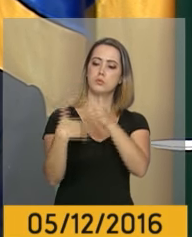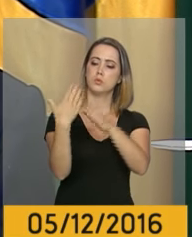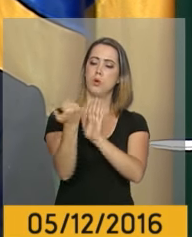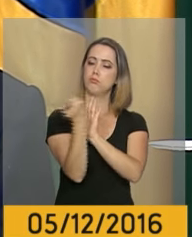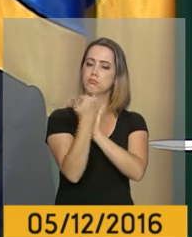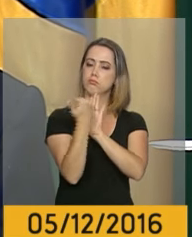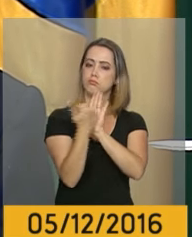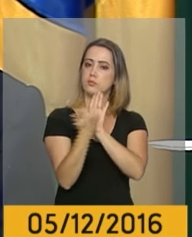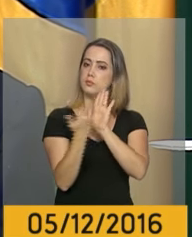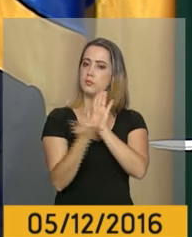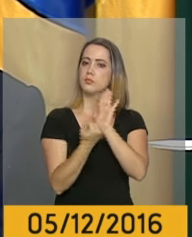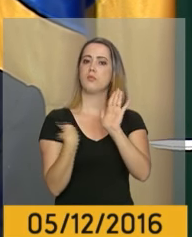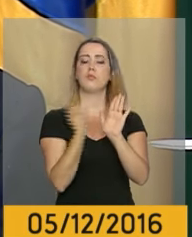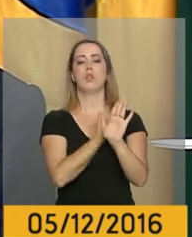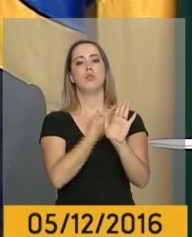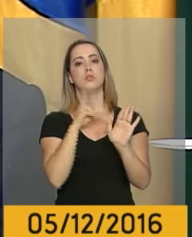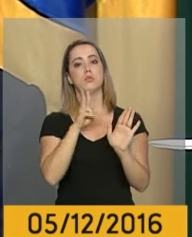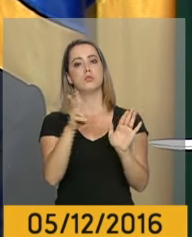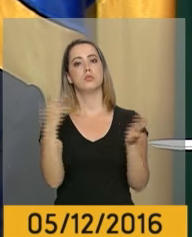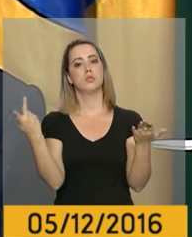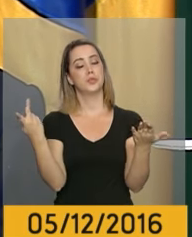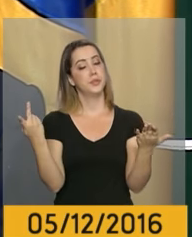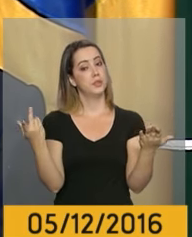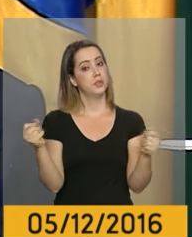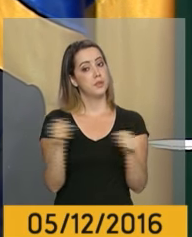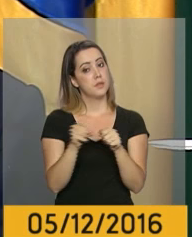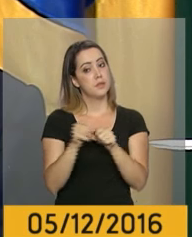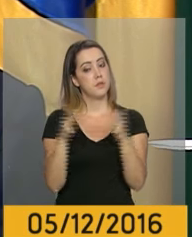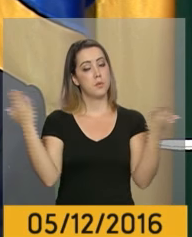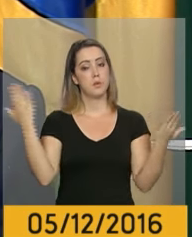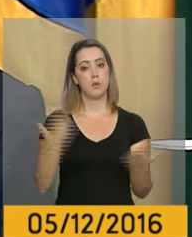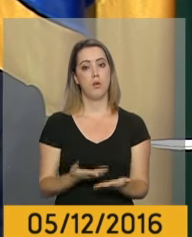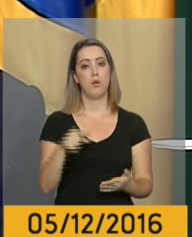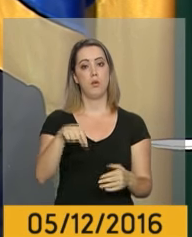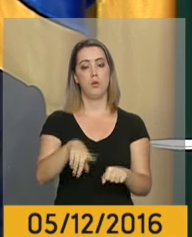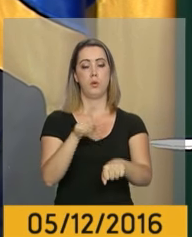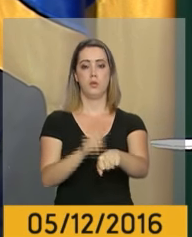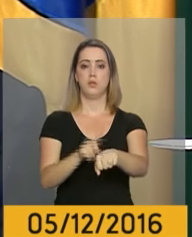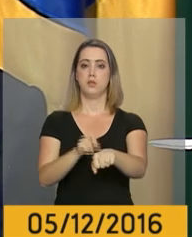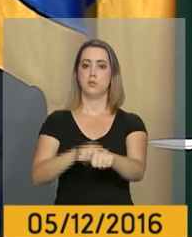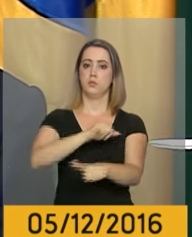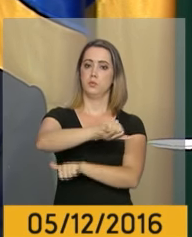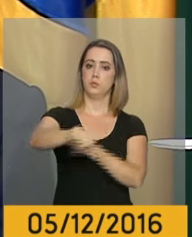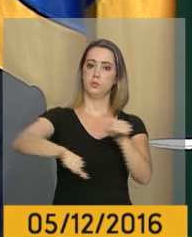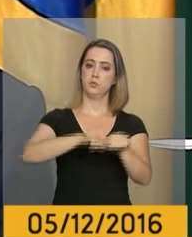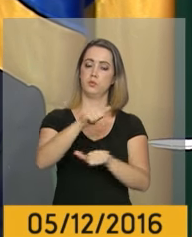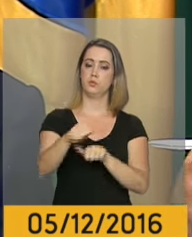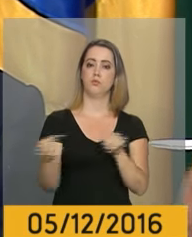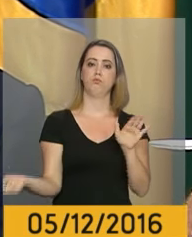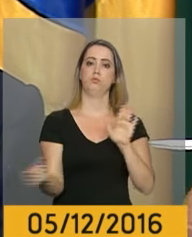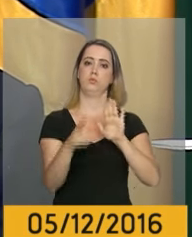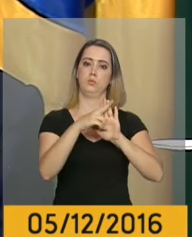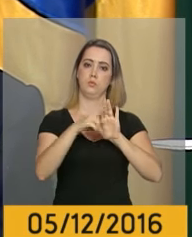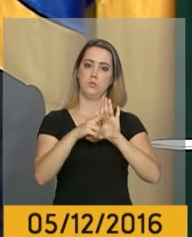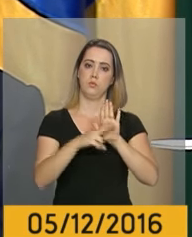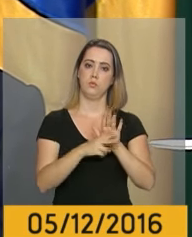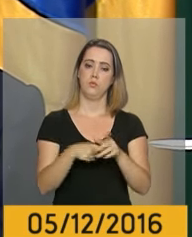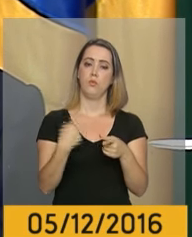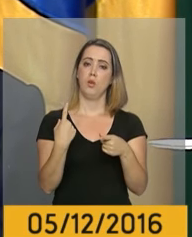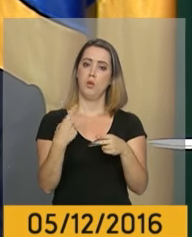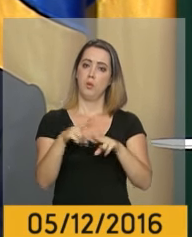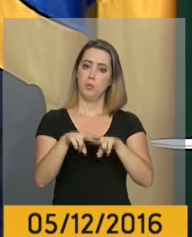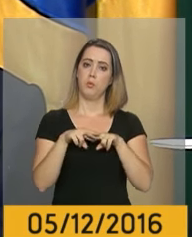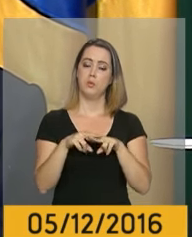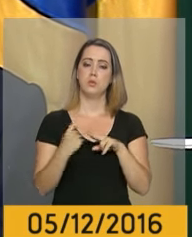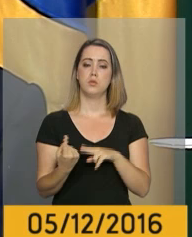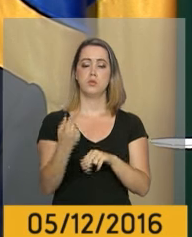medidas que nós viremos a tomar nesse período de transição. Portanto, um